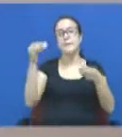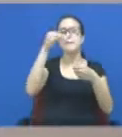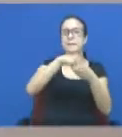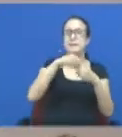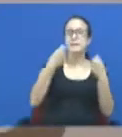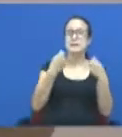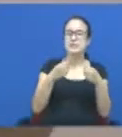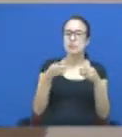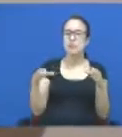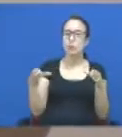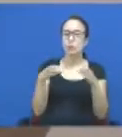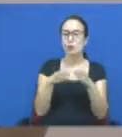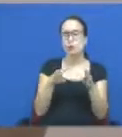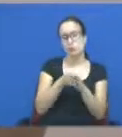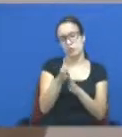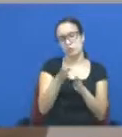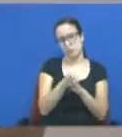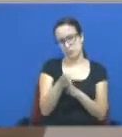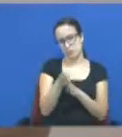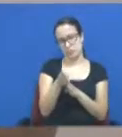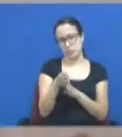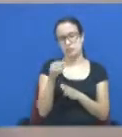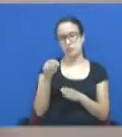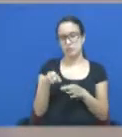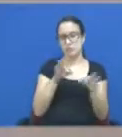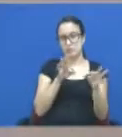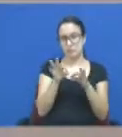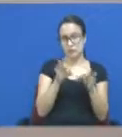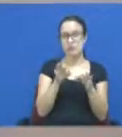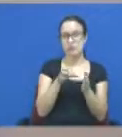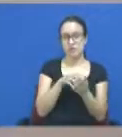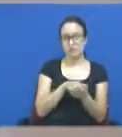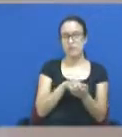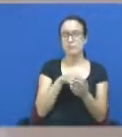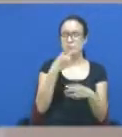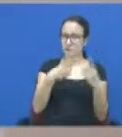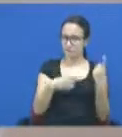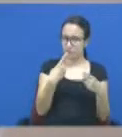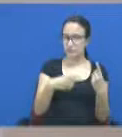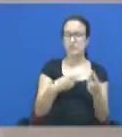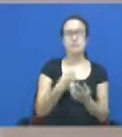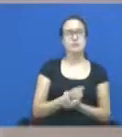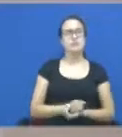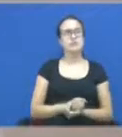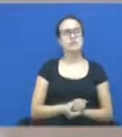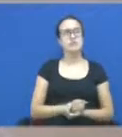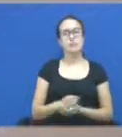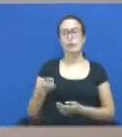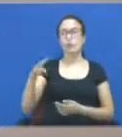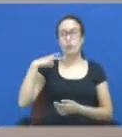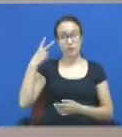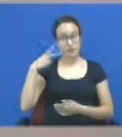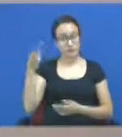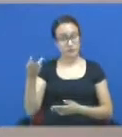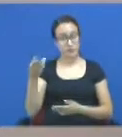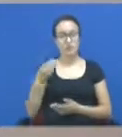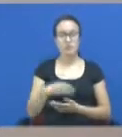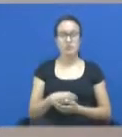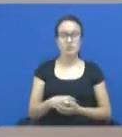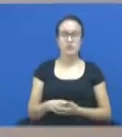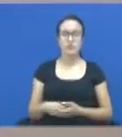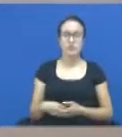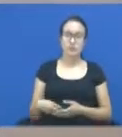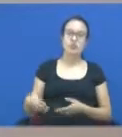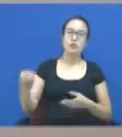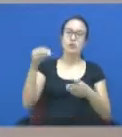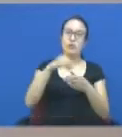desse projeto que nós estamos discutindo aqui da Agência Municipal de Desenvolvimento. E o vereador colocava representante